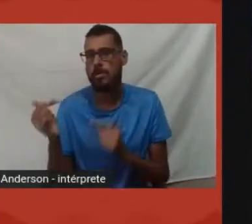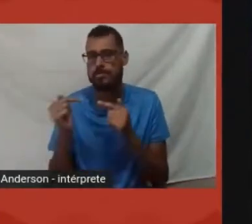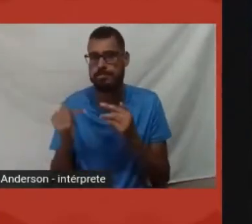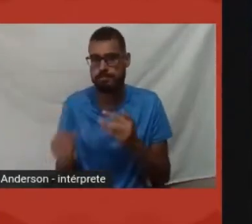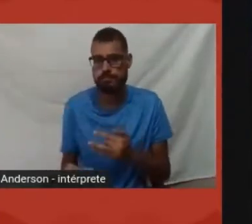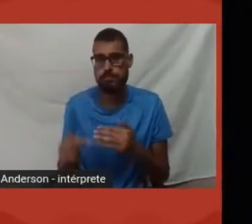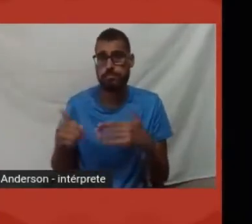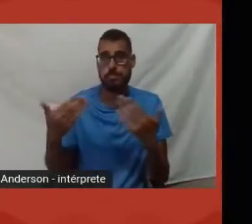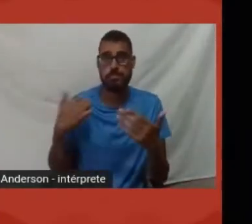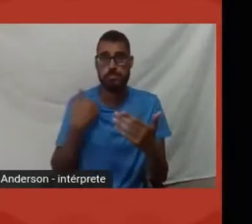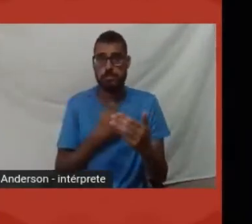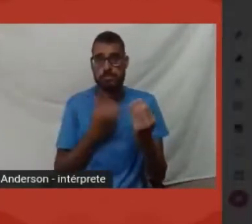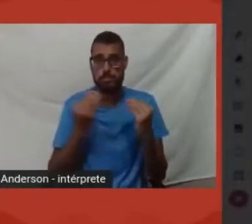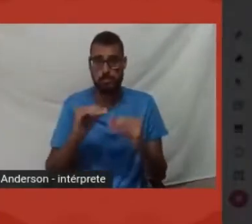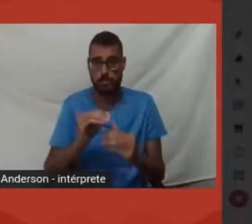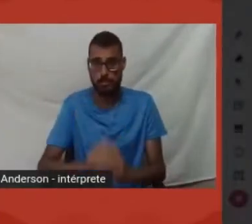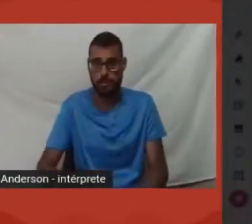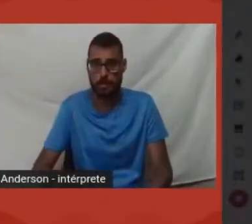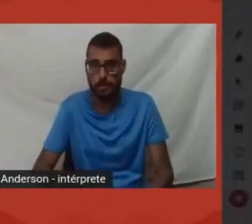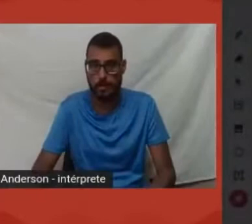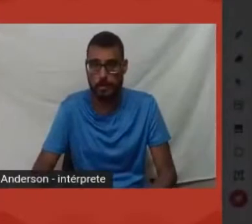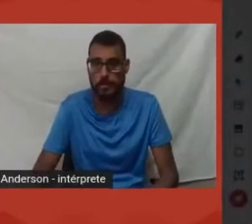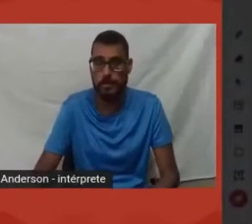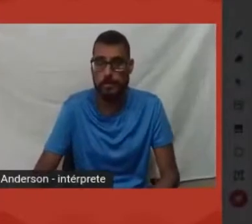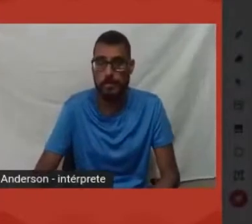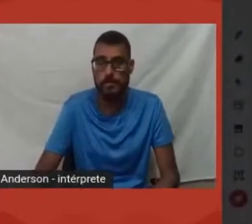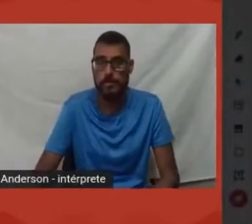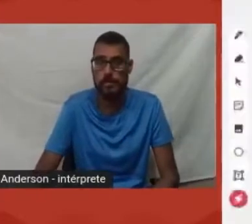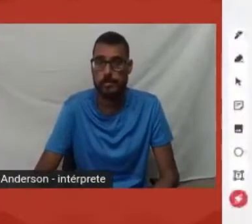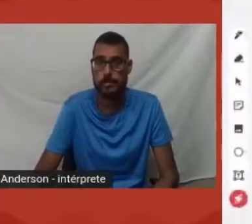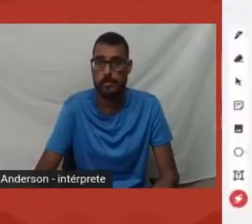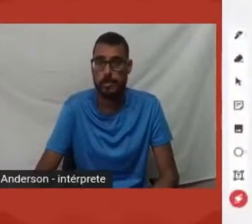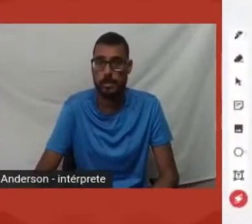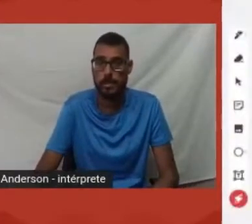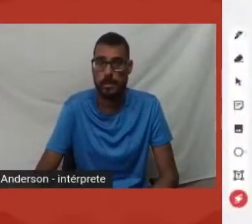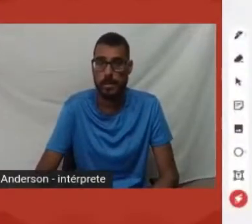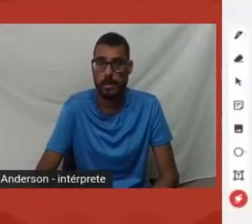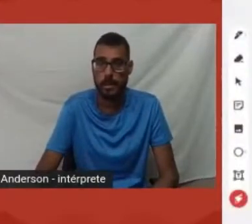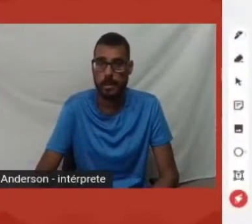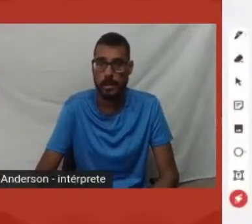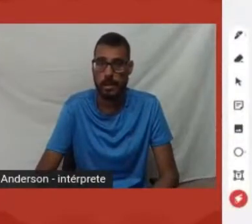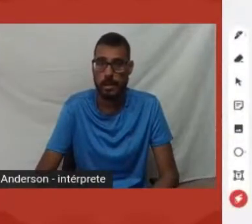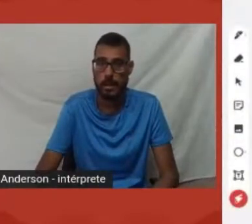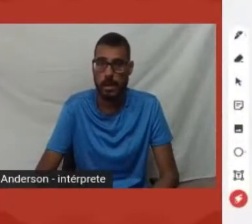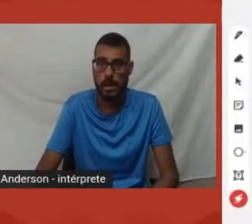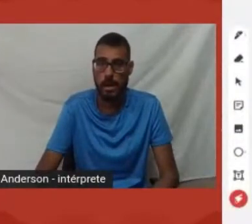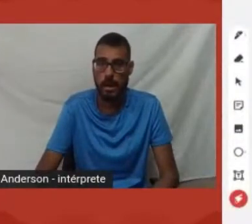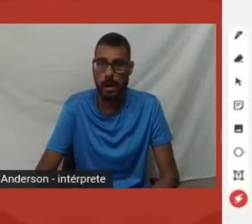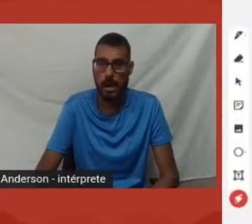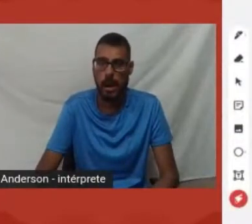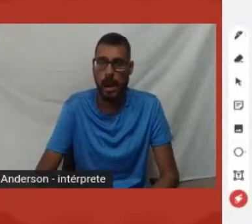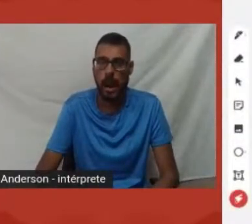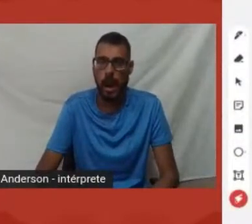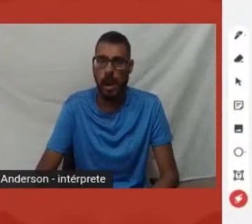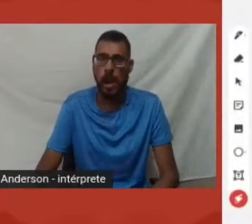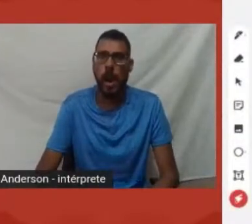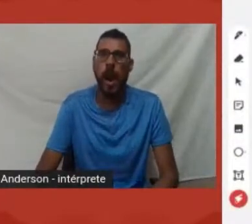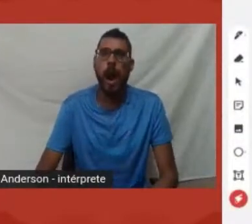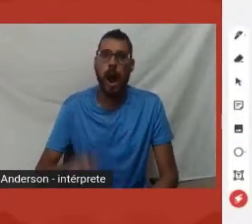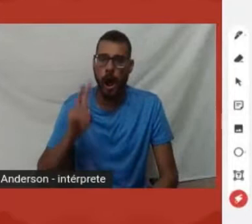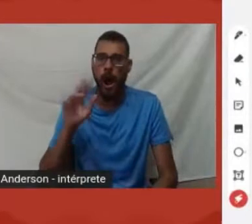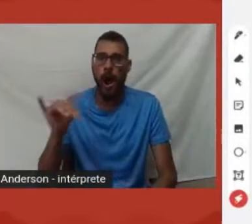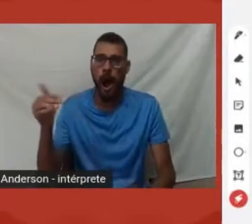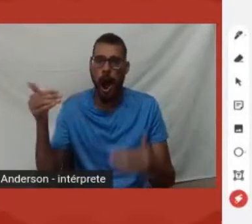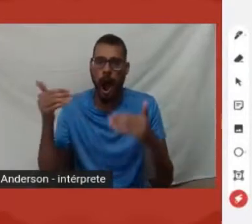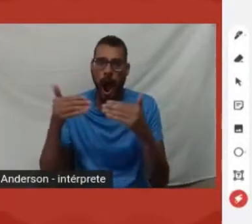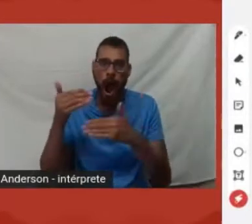o textinho, tá bom? Então... O que o irmão está fazendo aqui? Ah, ele está compartilhando